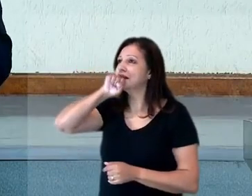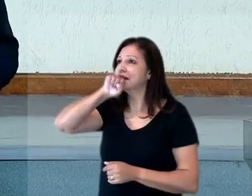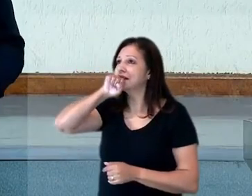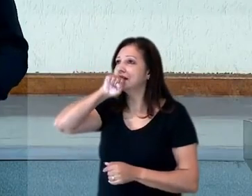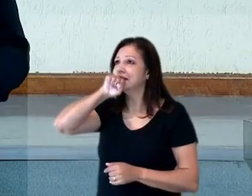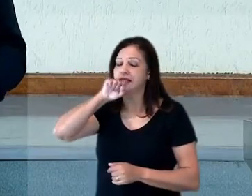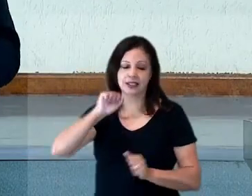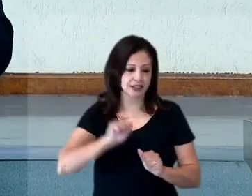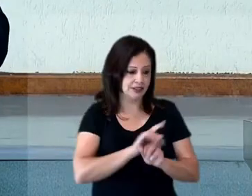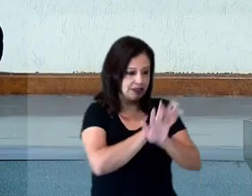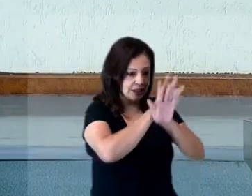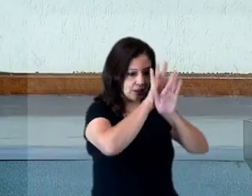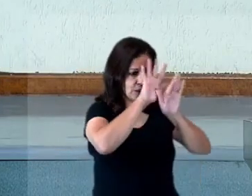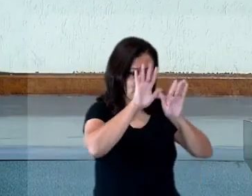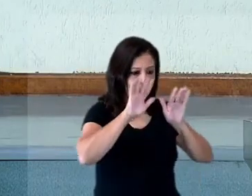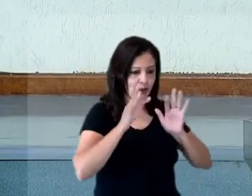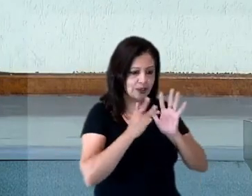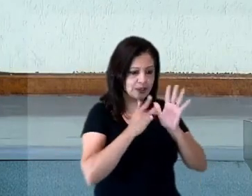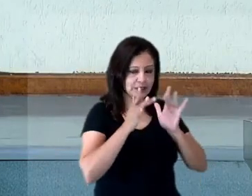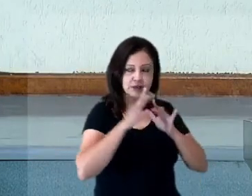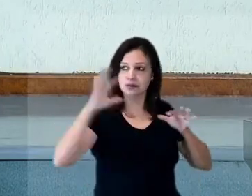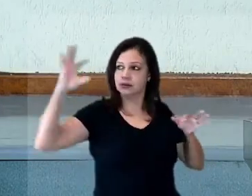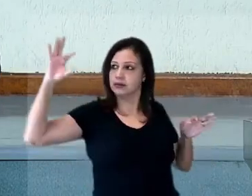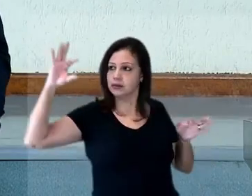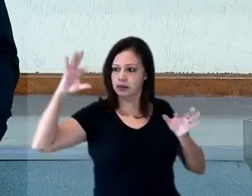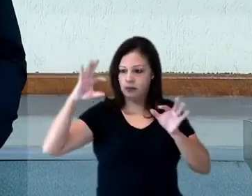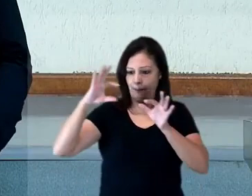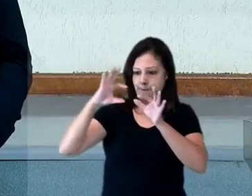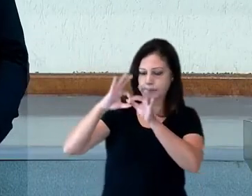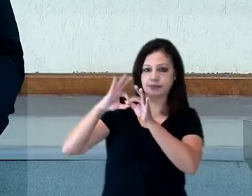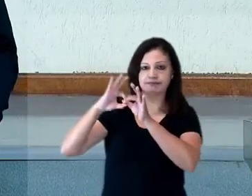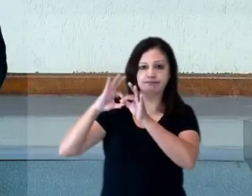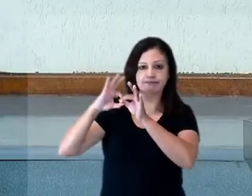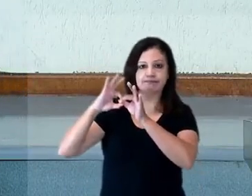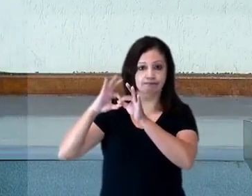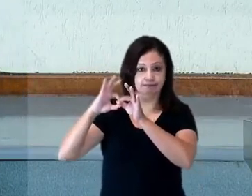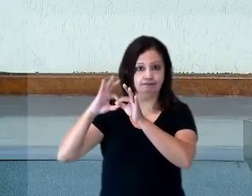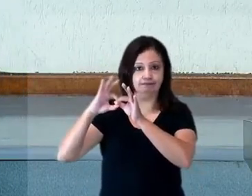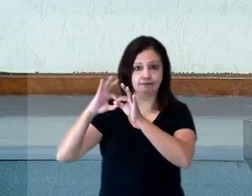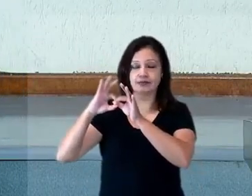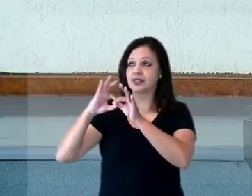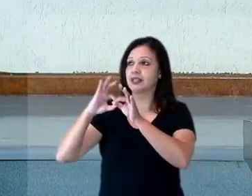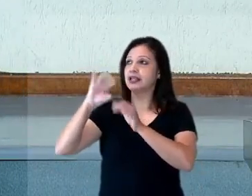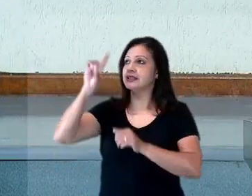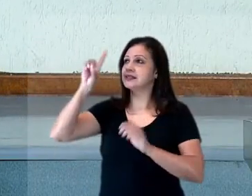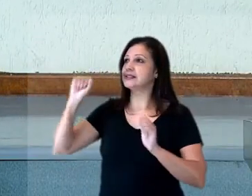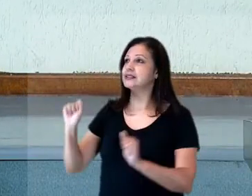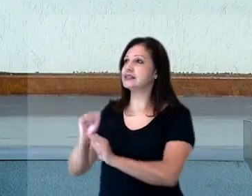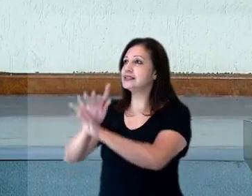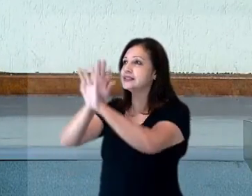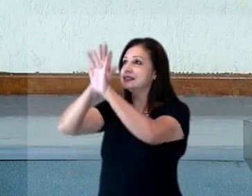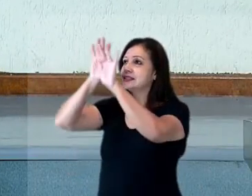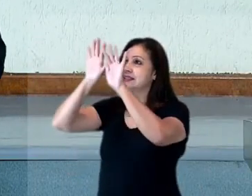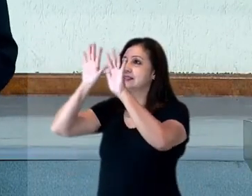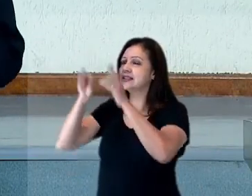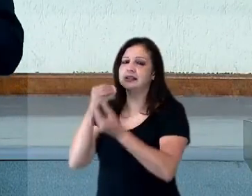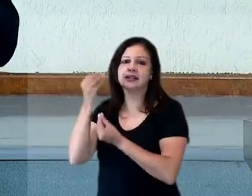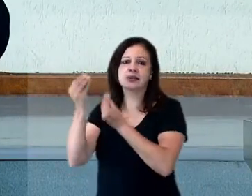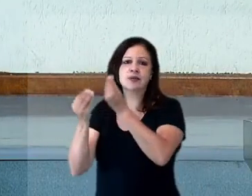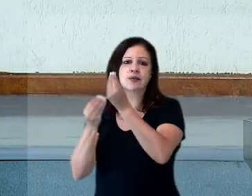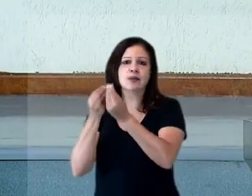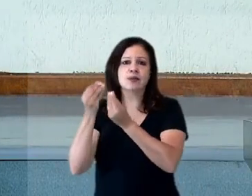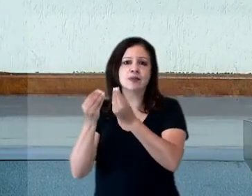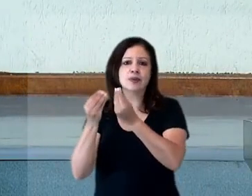à do Filho, à do Senhor Jesus Cristo. Deus estava sendo glorificado através